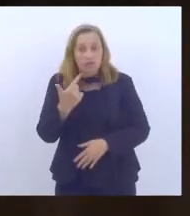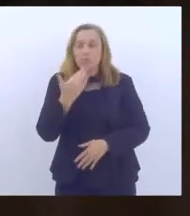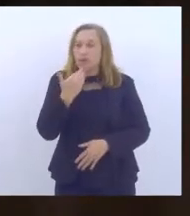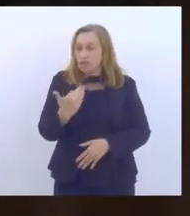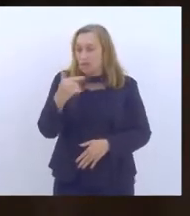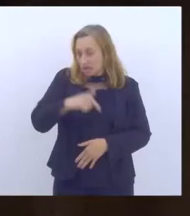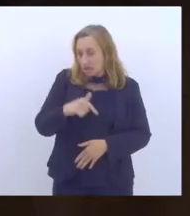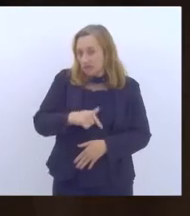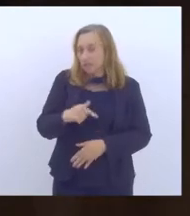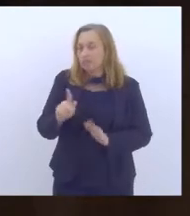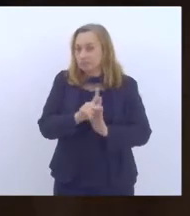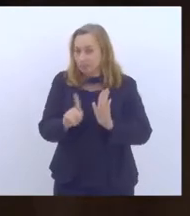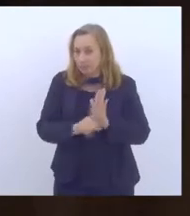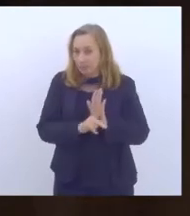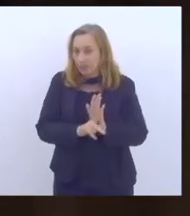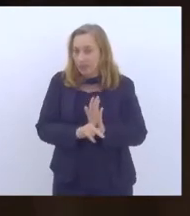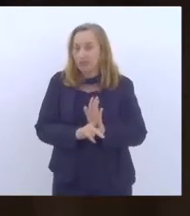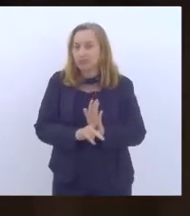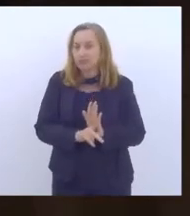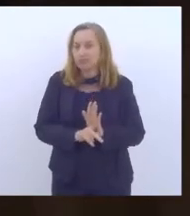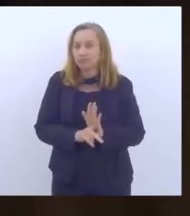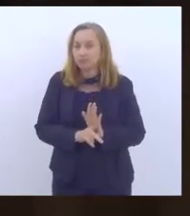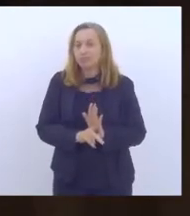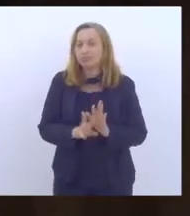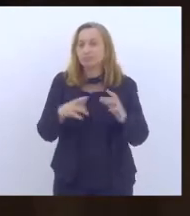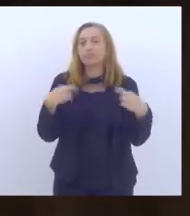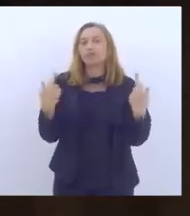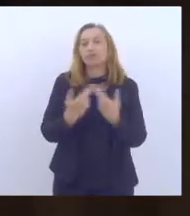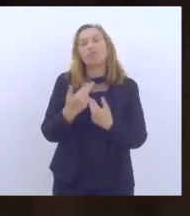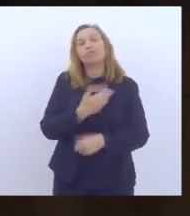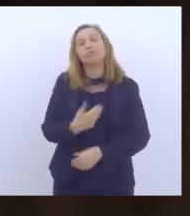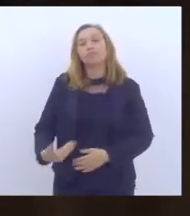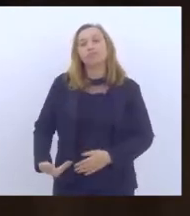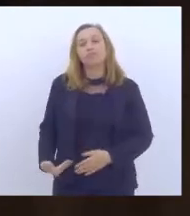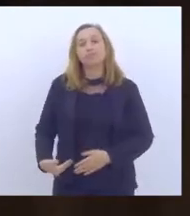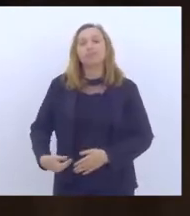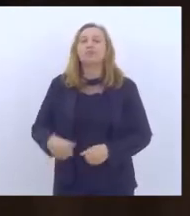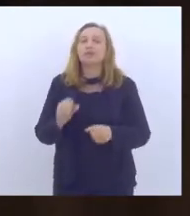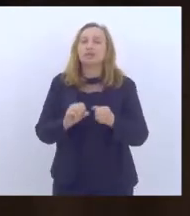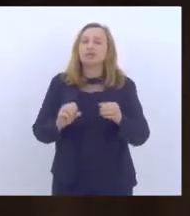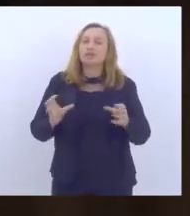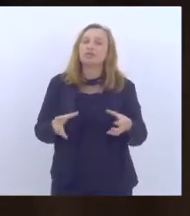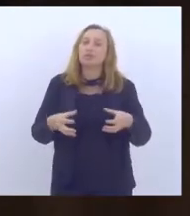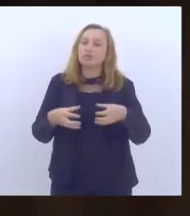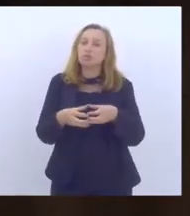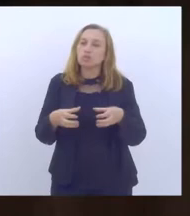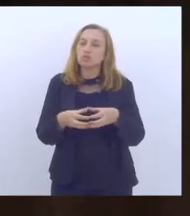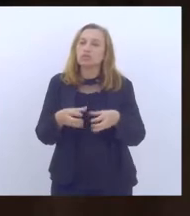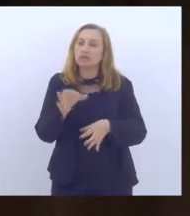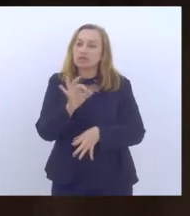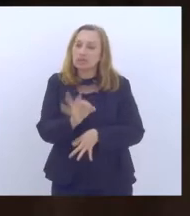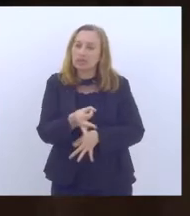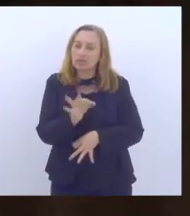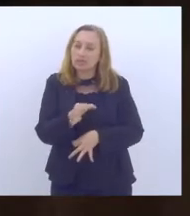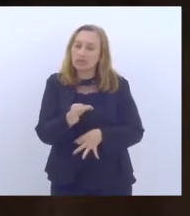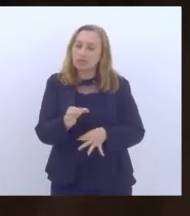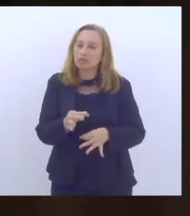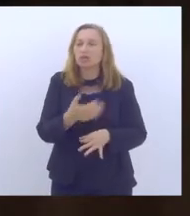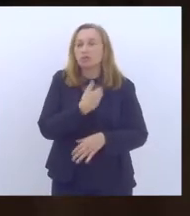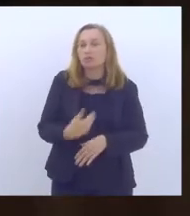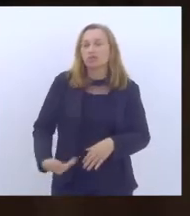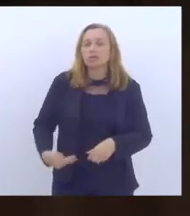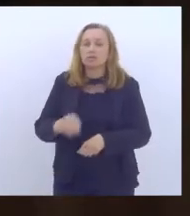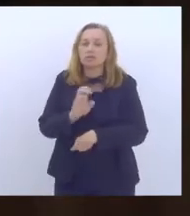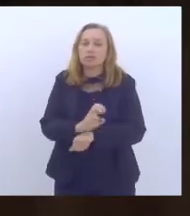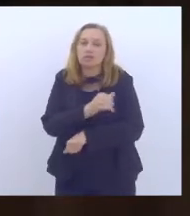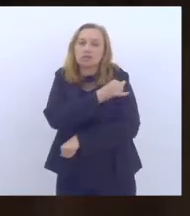tá pedindo aqui com esse projeto fruto de uma audiência pública que fizemos em conjunto é justamente que o governo